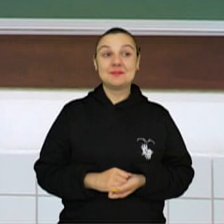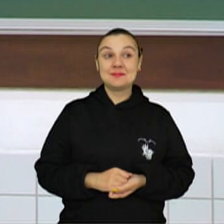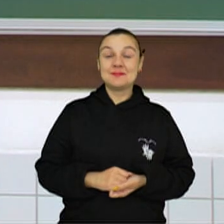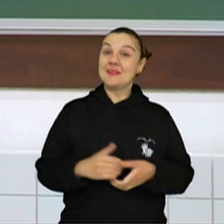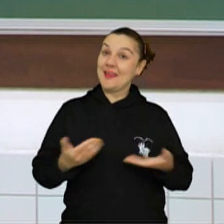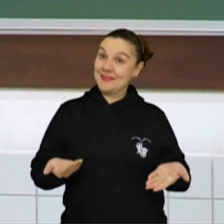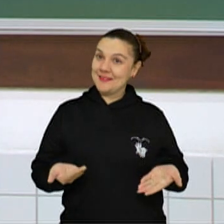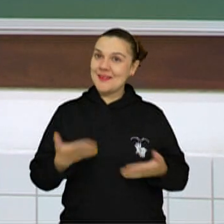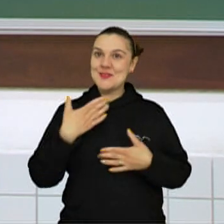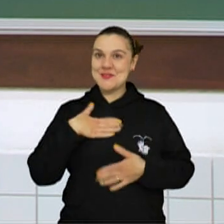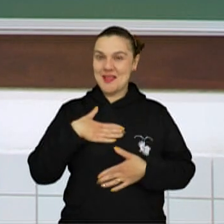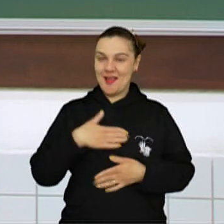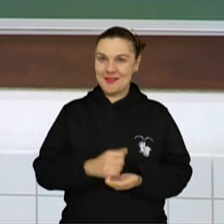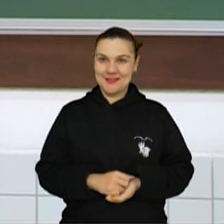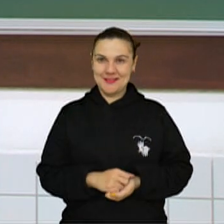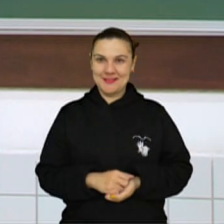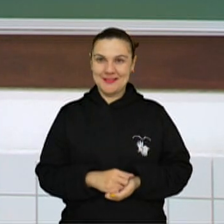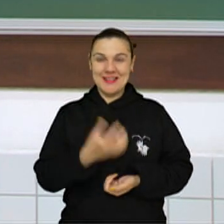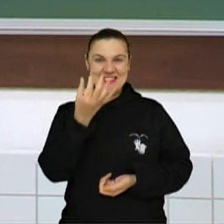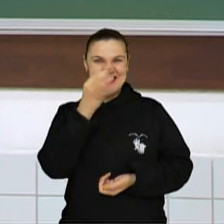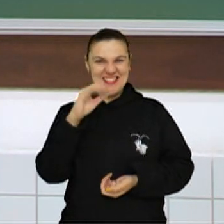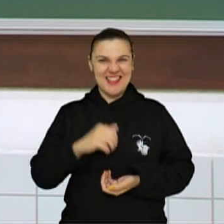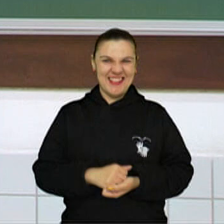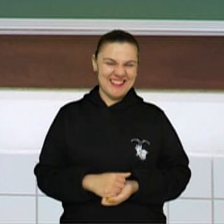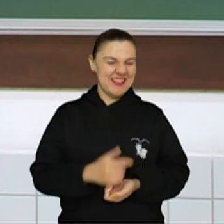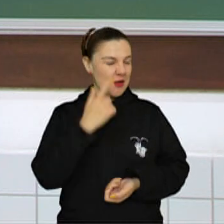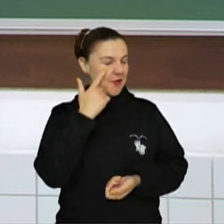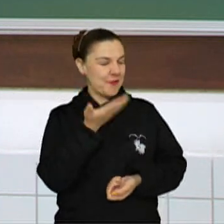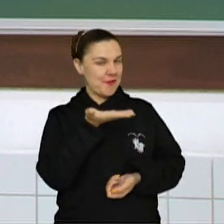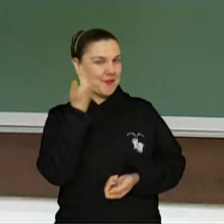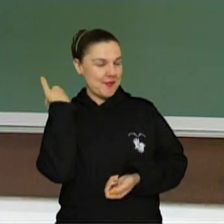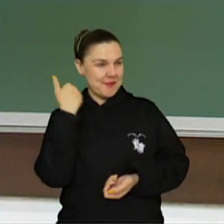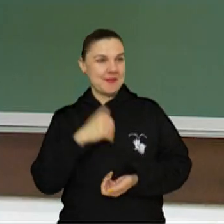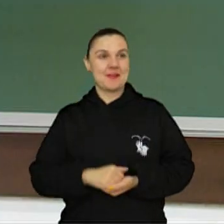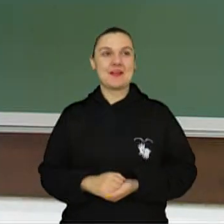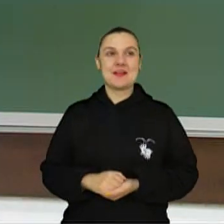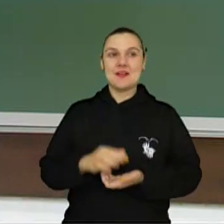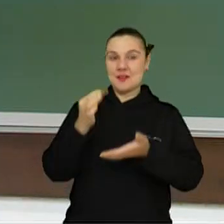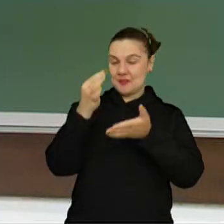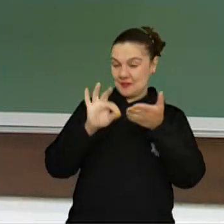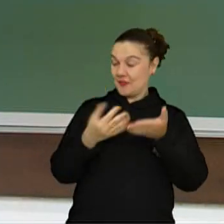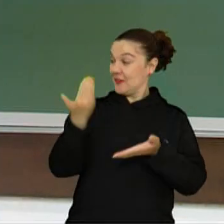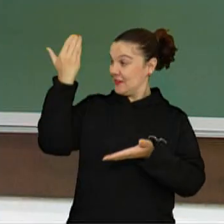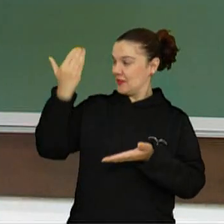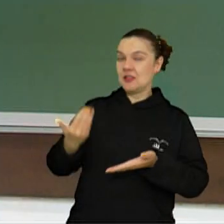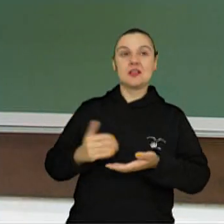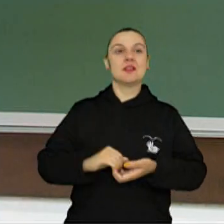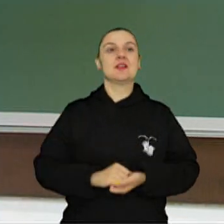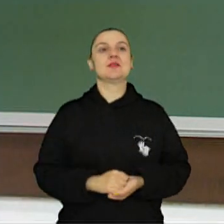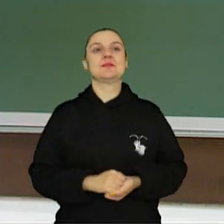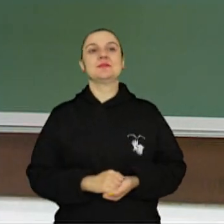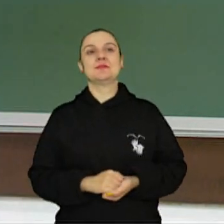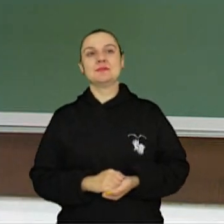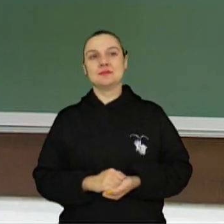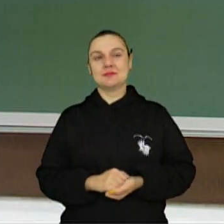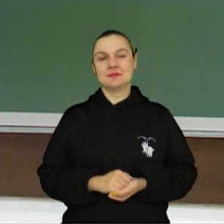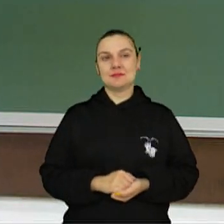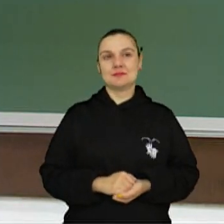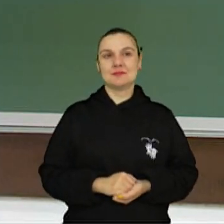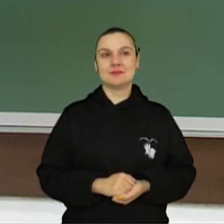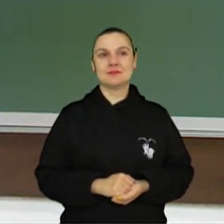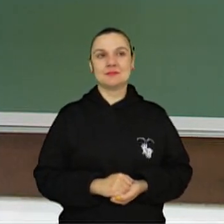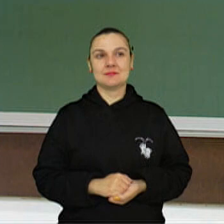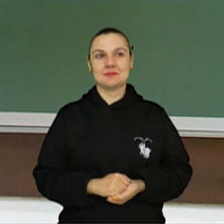E aí, tranquilo? Listo? A ver, entonces vamos a corregir. Muy bien. Entonces tenemos aí